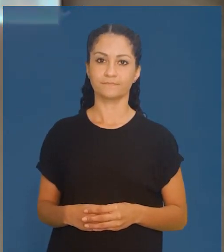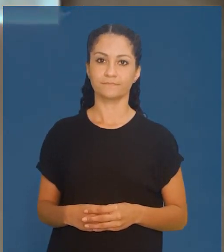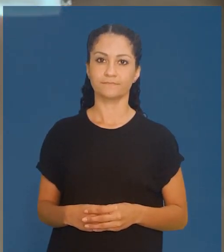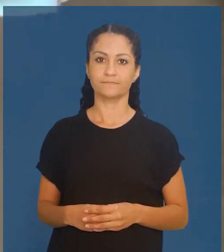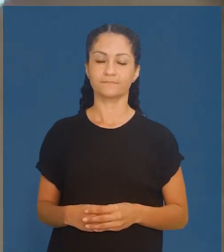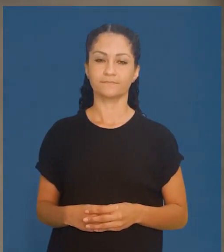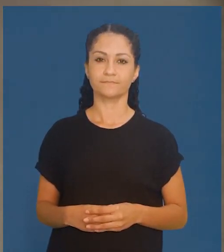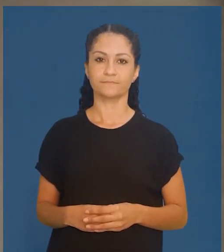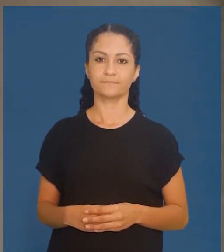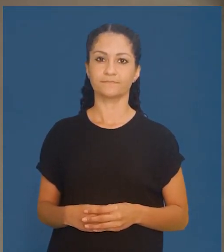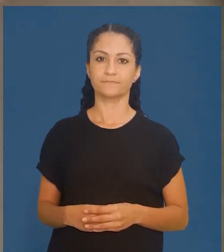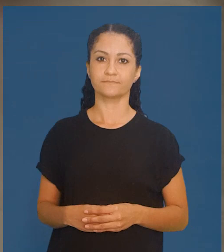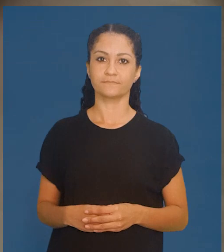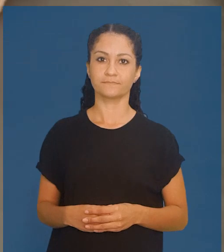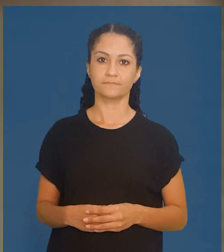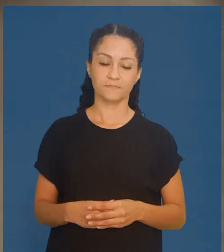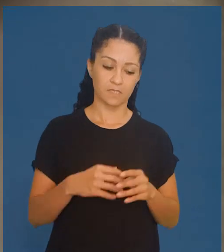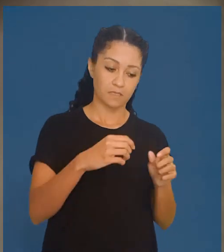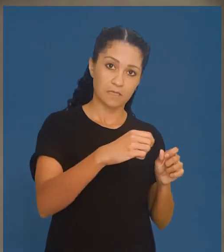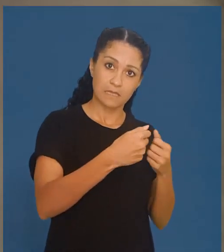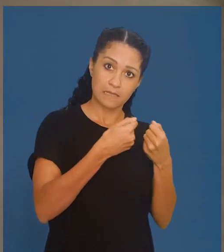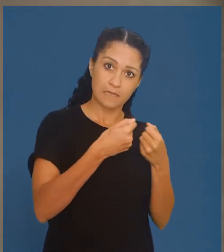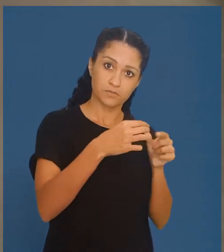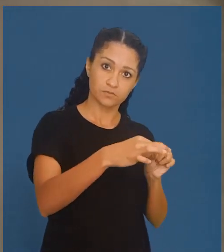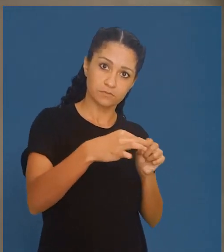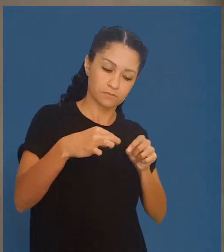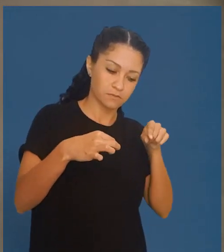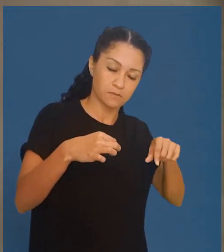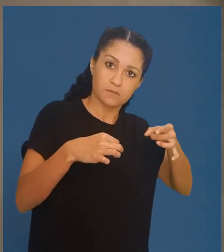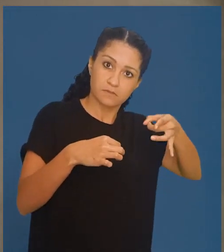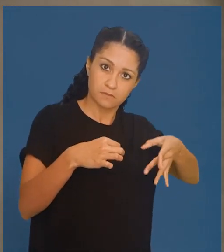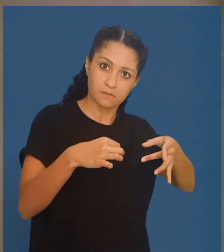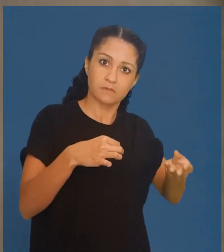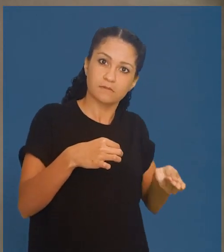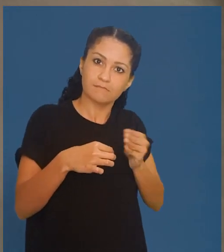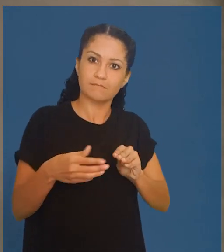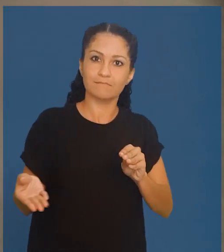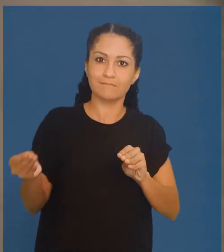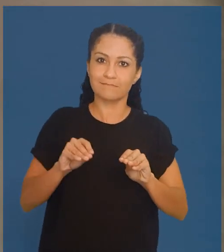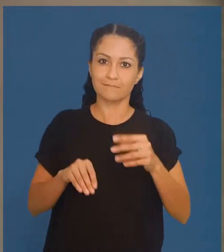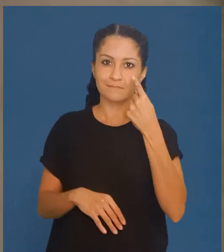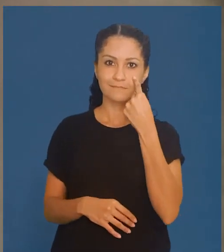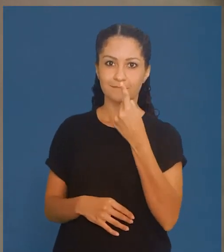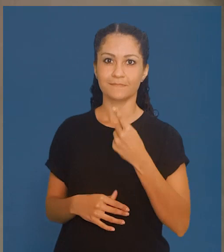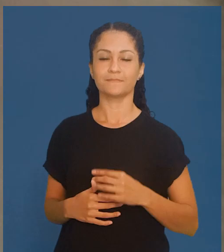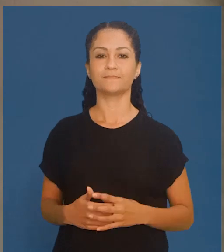Aqui. Aí esses pedacinhos que sobraram, a gente dobra de novo no meio.